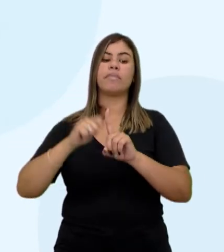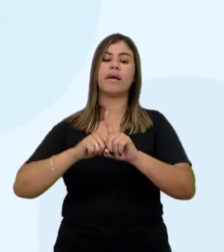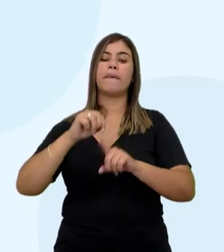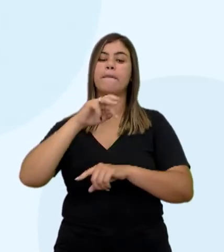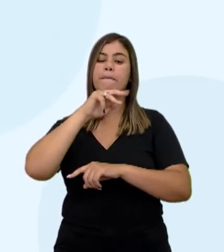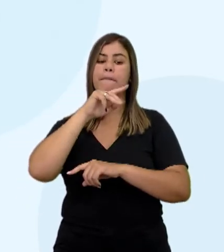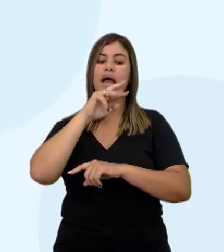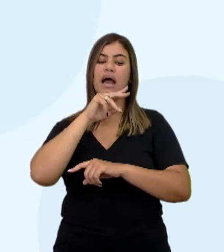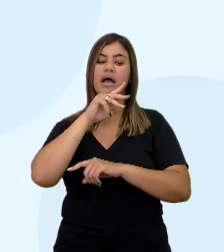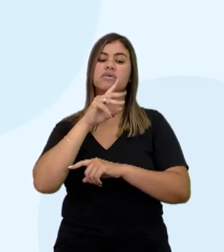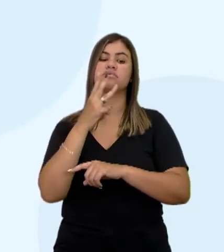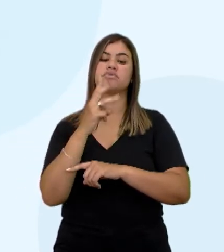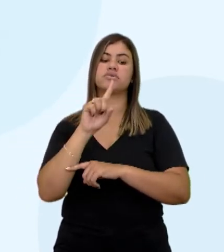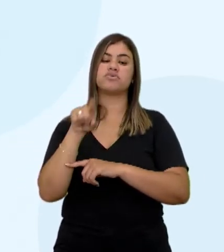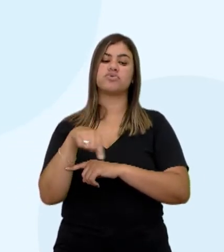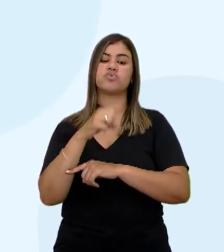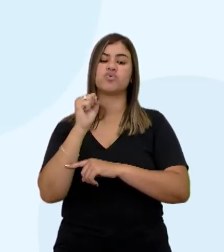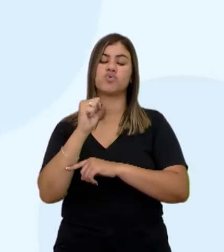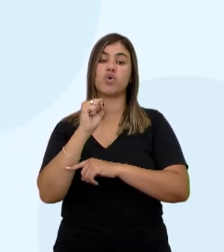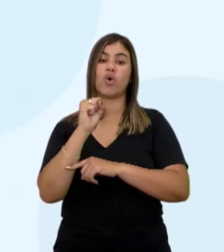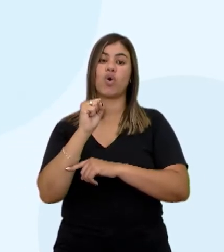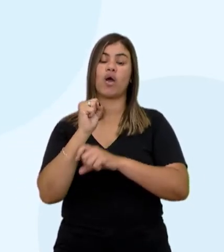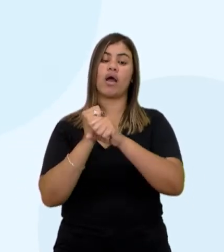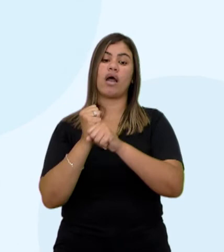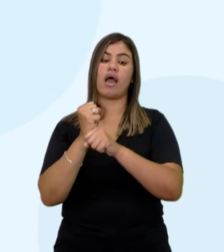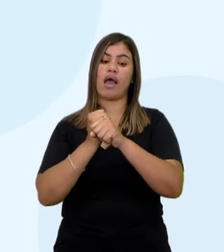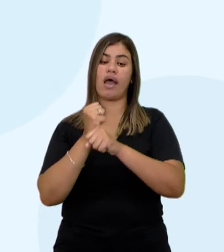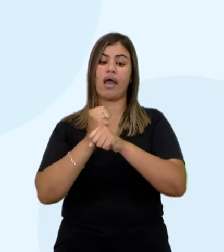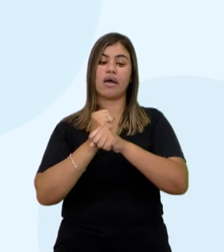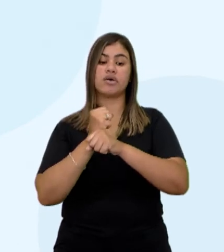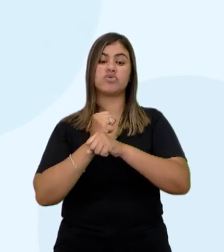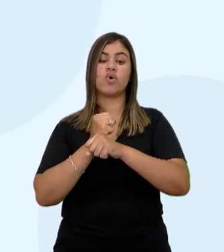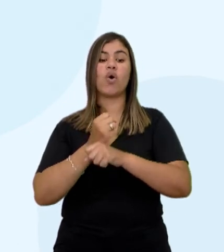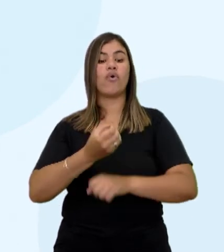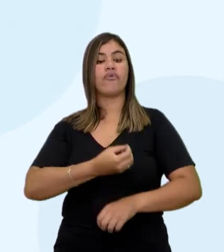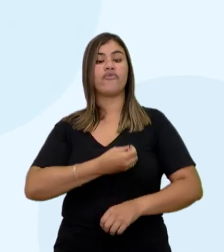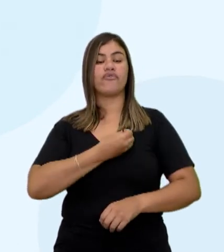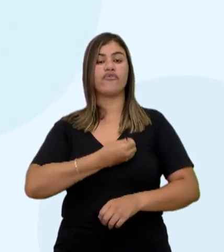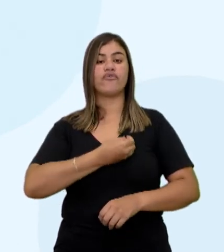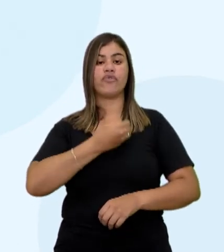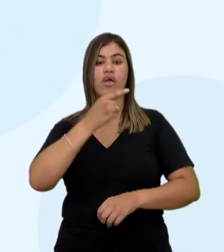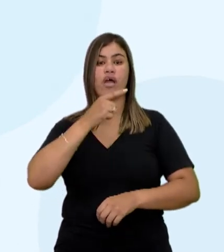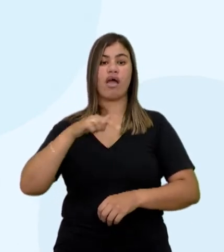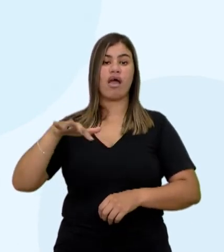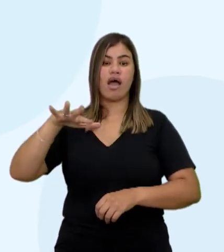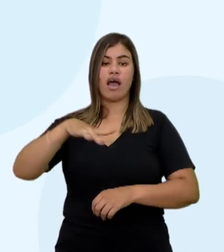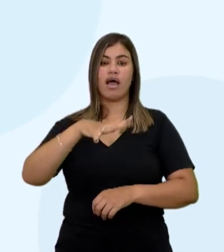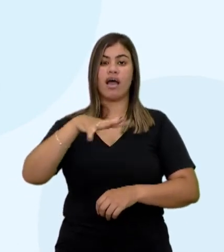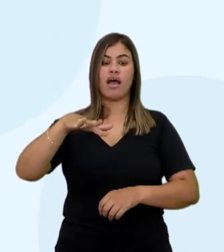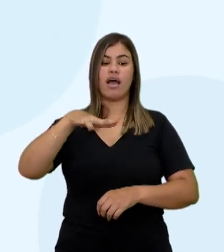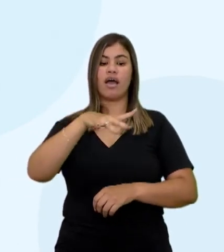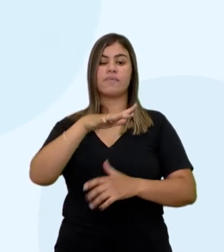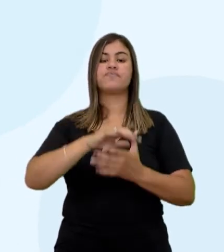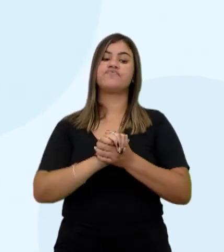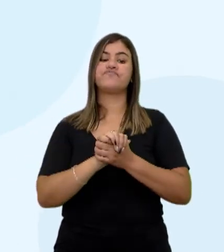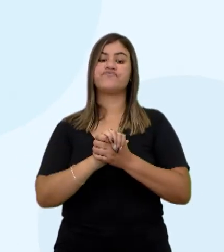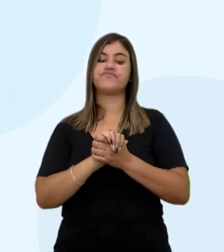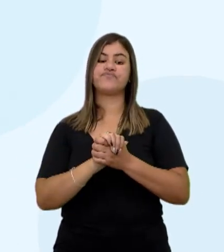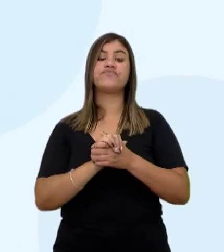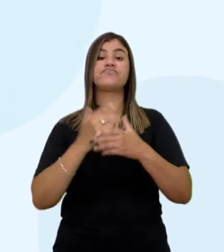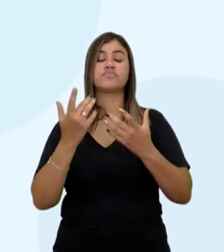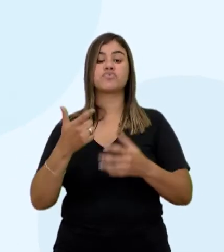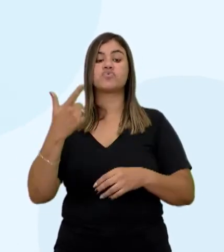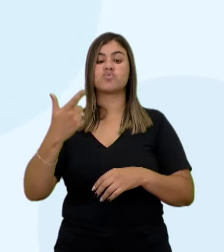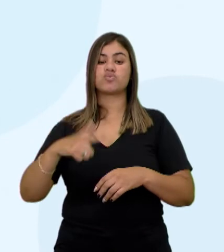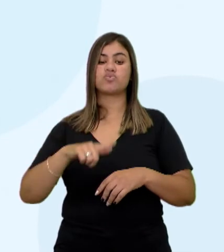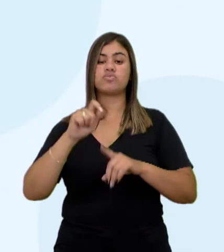o aparecimento dos primeiros seres vivos dos mares. Aí chega em junho, aumento significativo da produção de